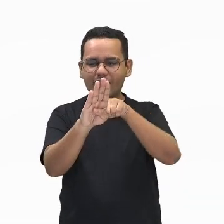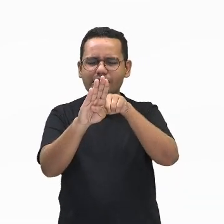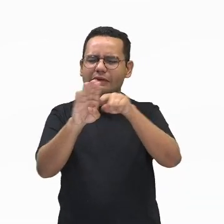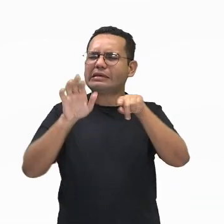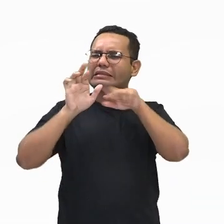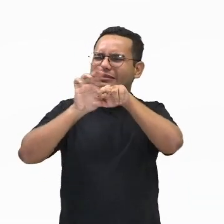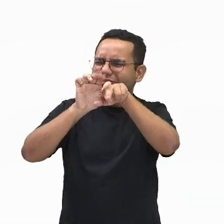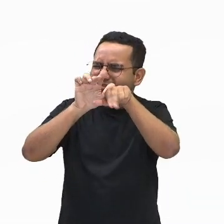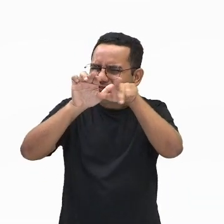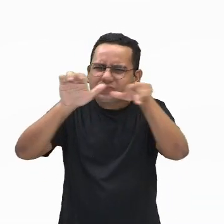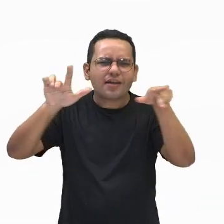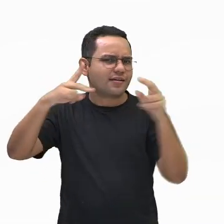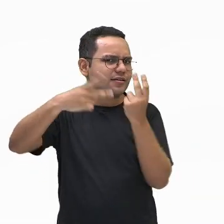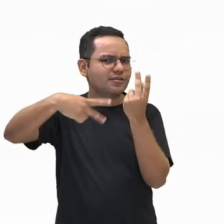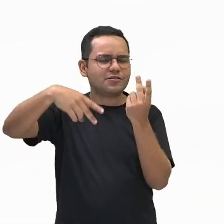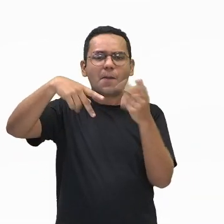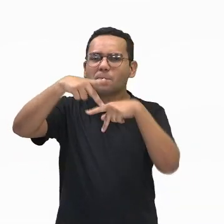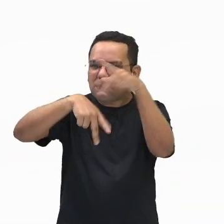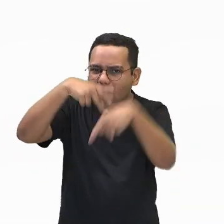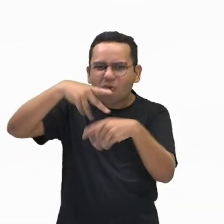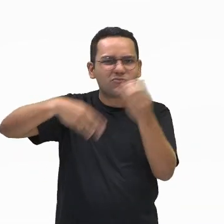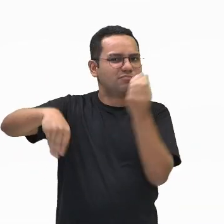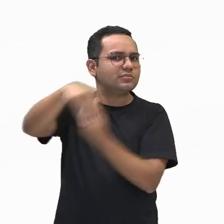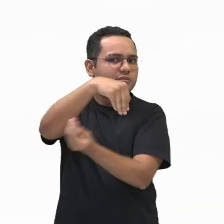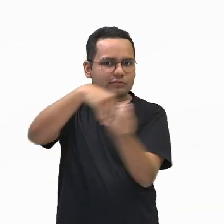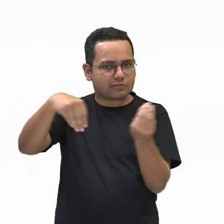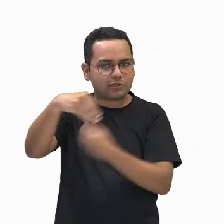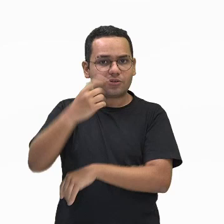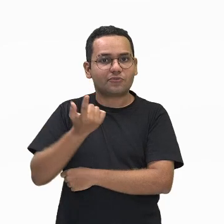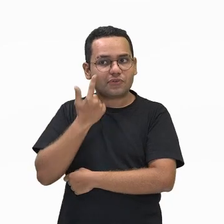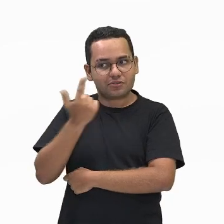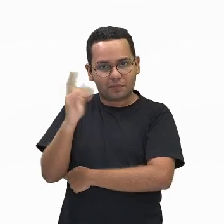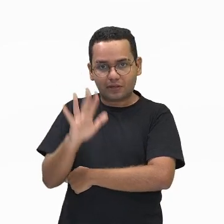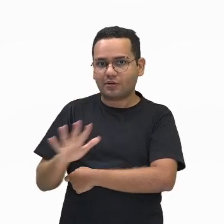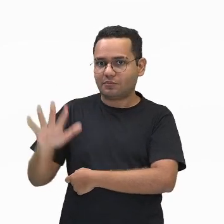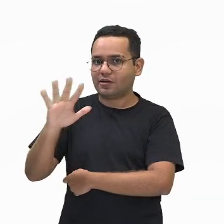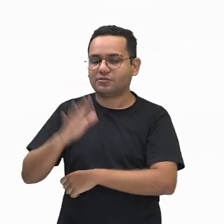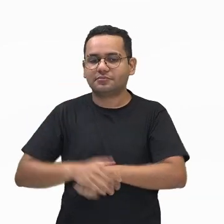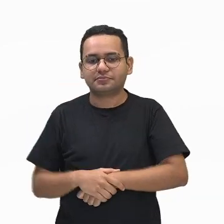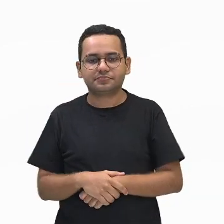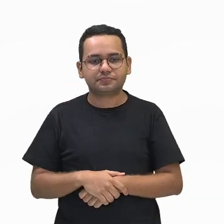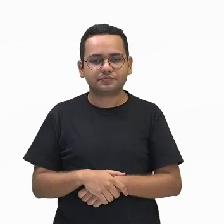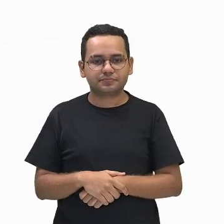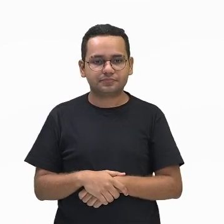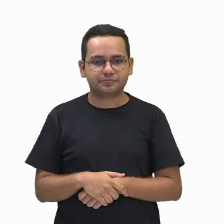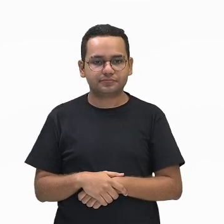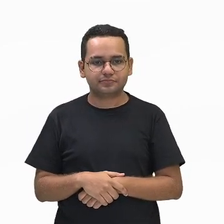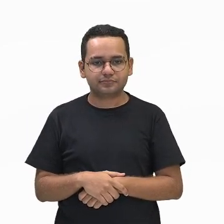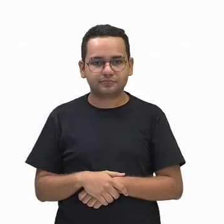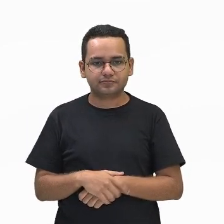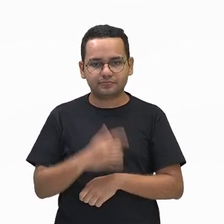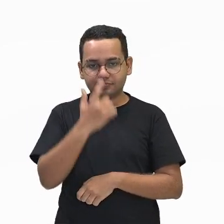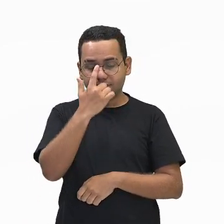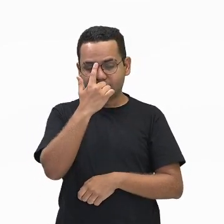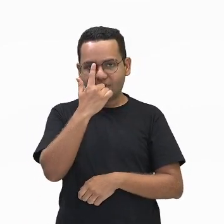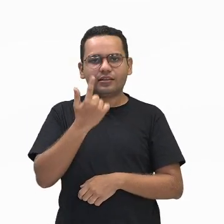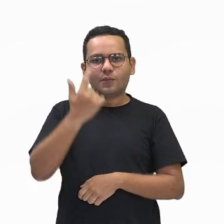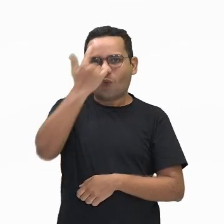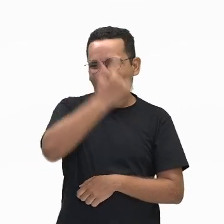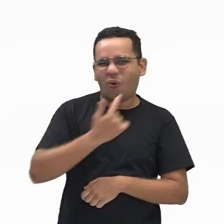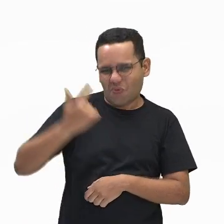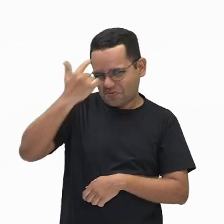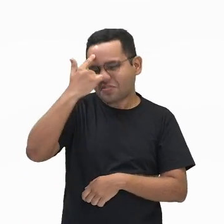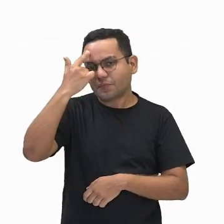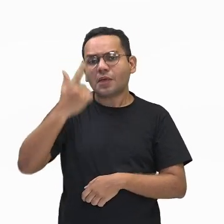observa aqui nessa imagem que trouxemos para vocês, né? Nós temos aqui um recorte um rosto, na verdade, com